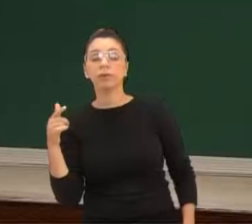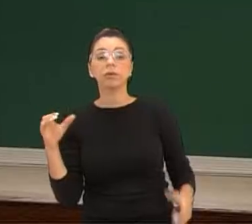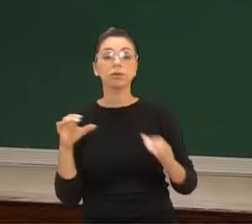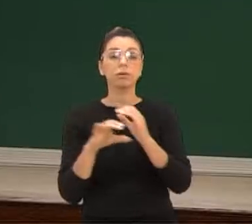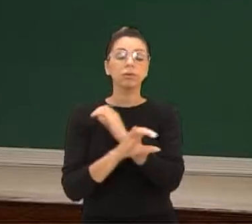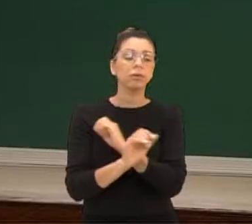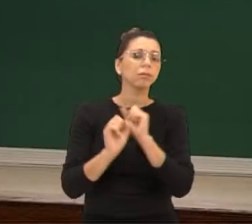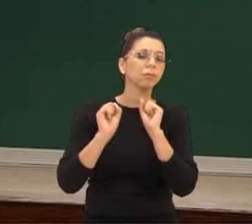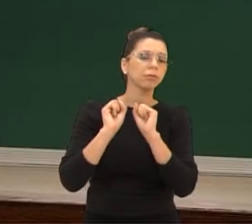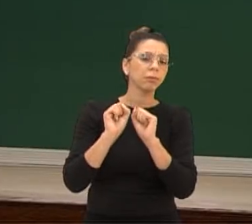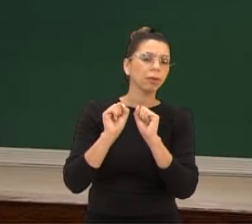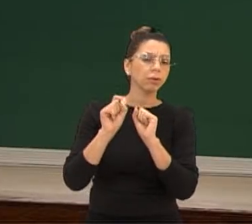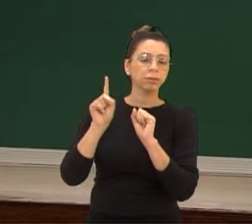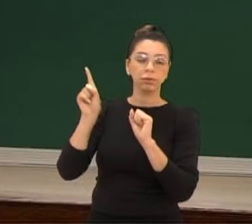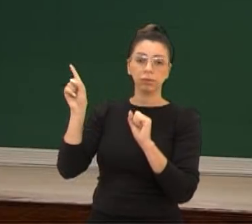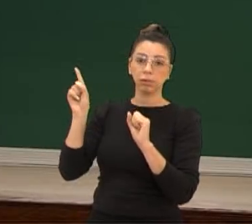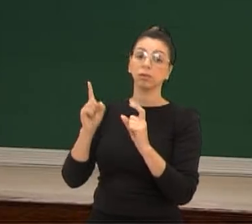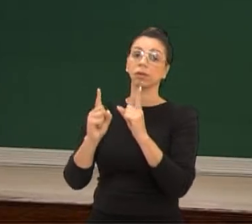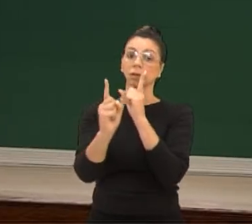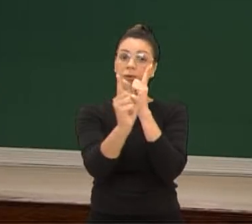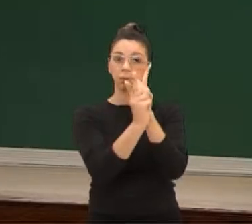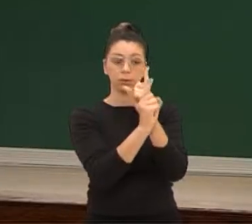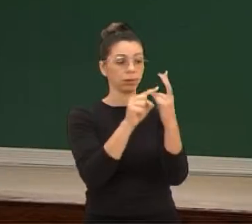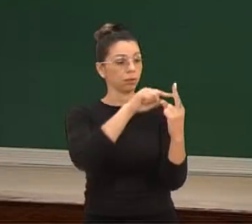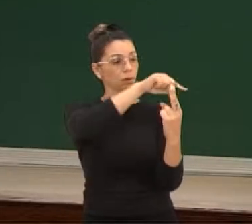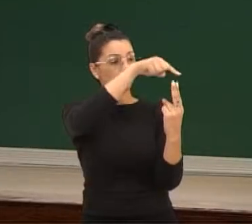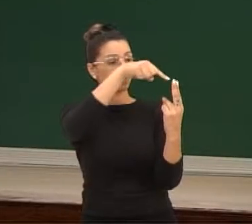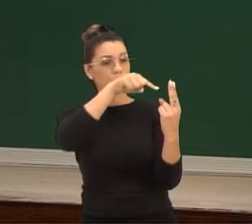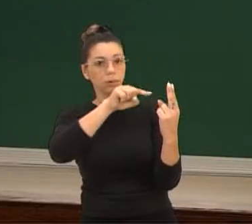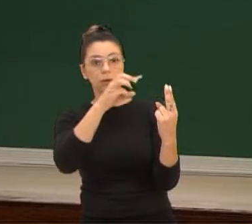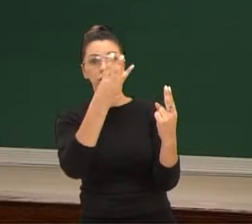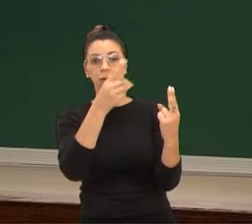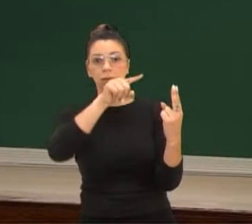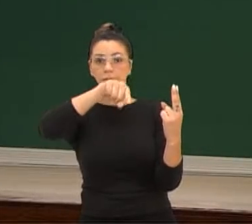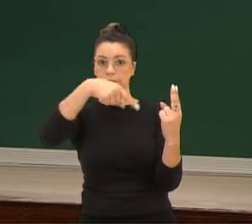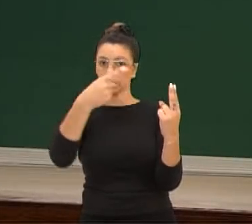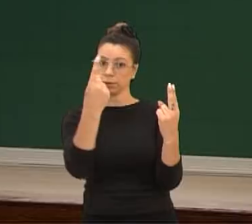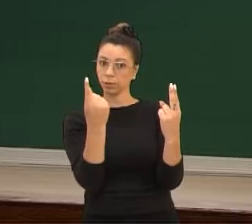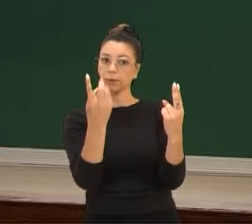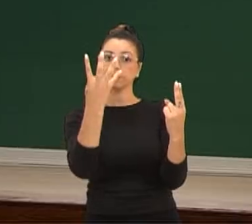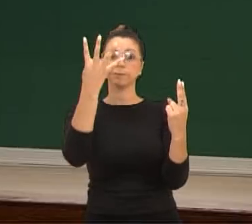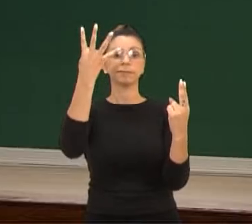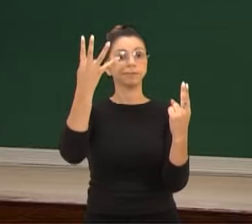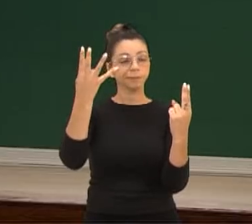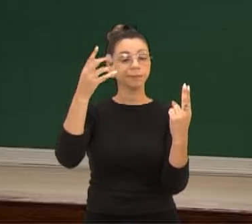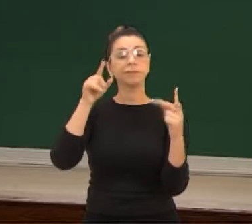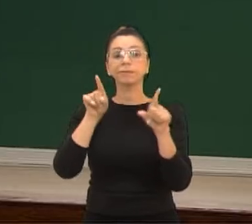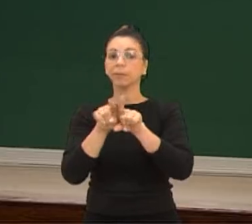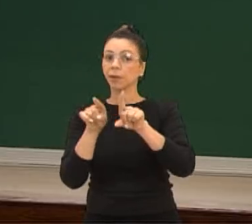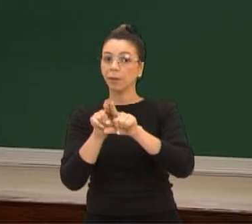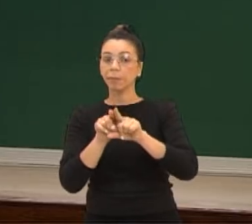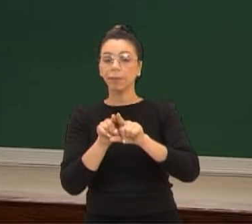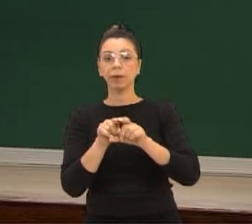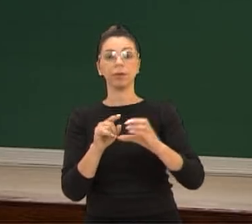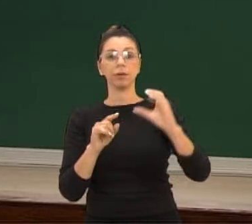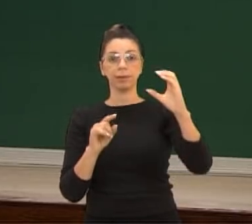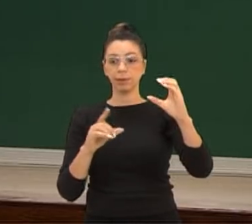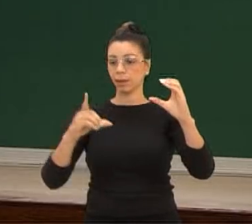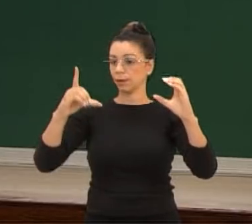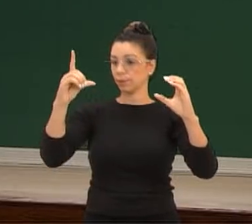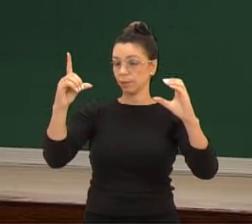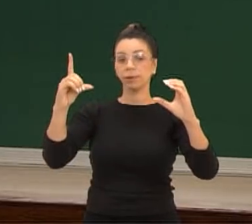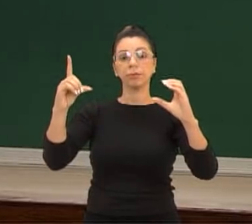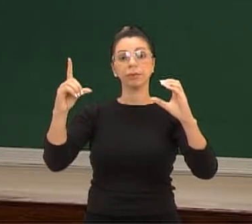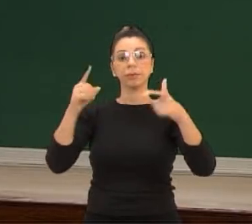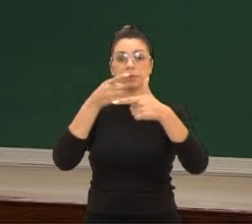podemos tirar dessa aula? Nós já encontramos o valor do π, né? Nós já sabemos que o π é a razão do comprimento pelo diâmetro,